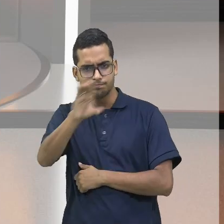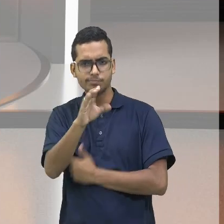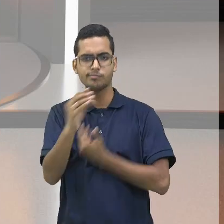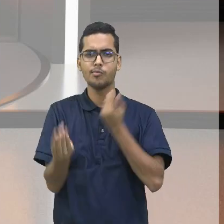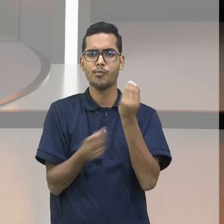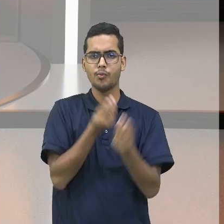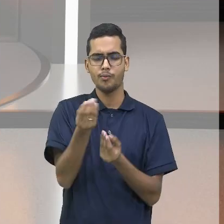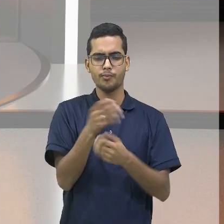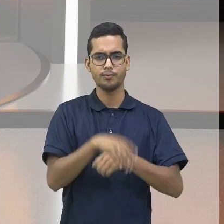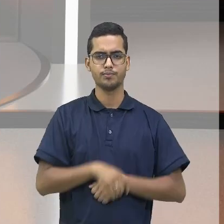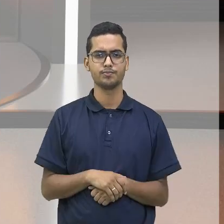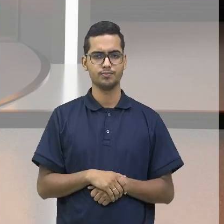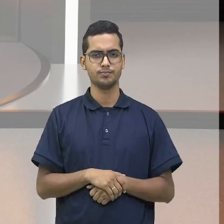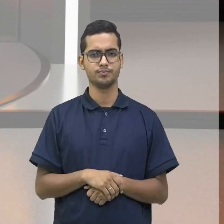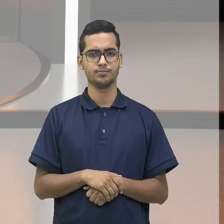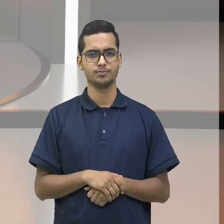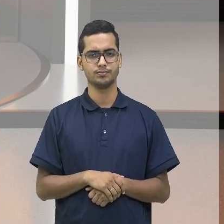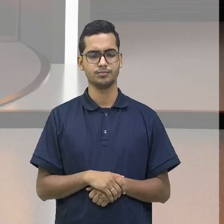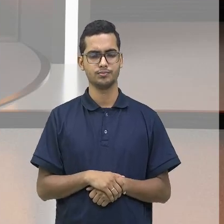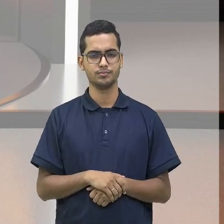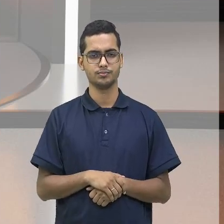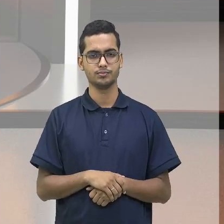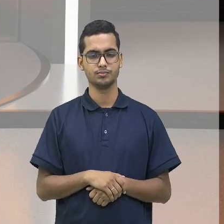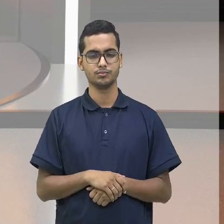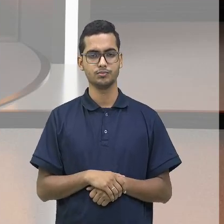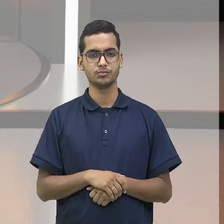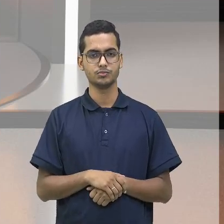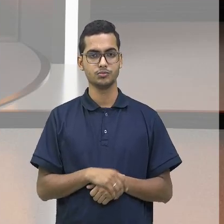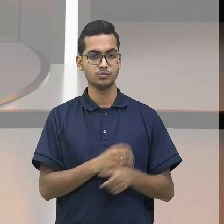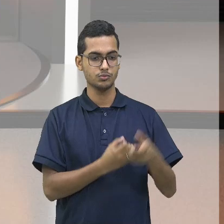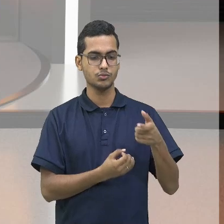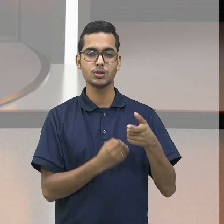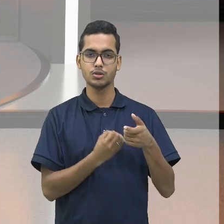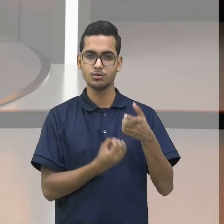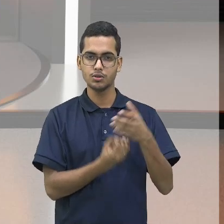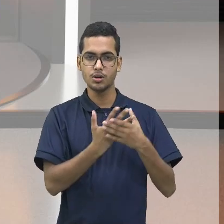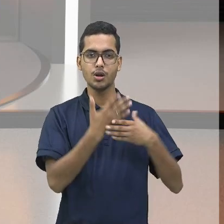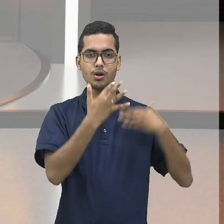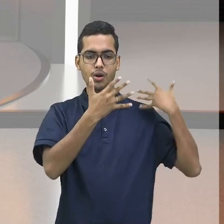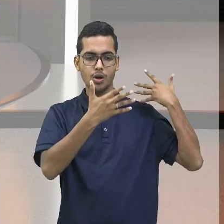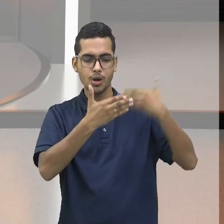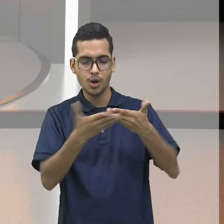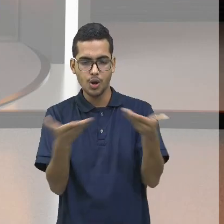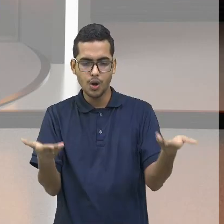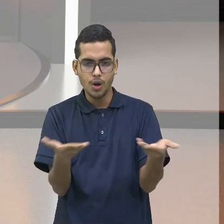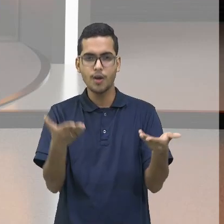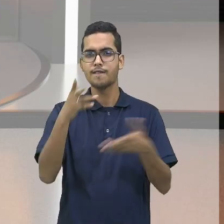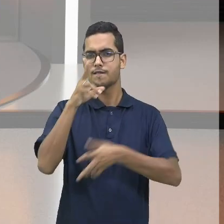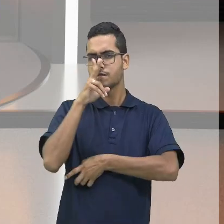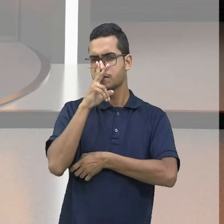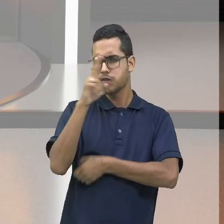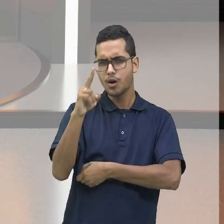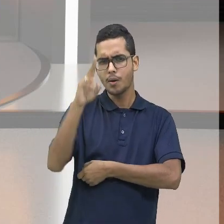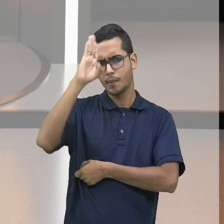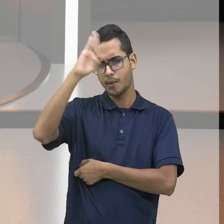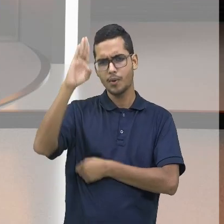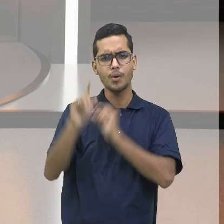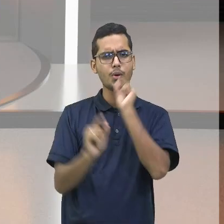torna-se, né, o que conhecemos até os dias atuais, né, essa força de